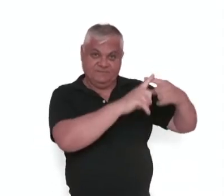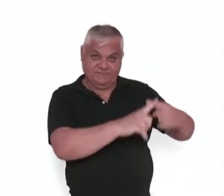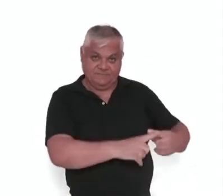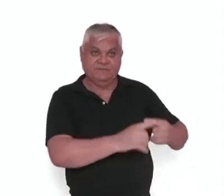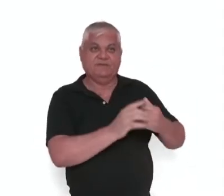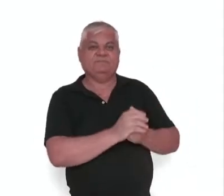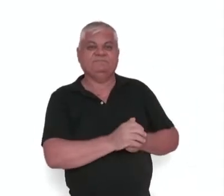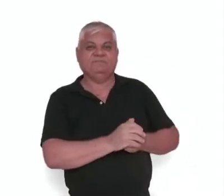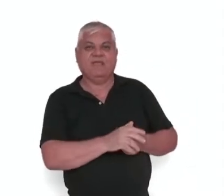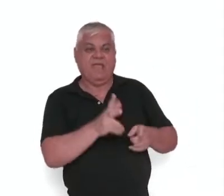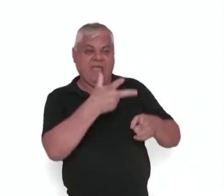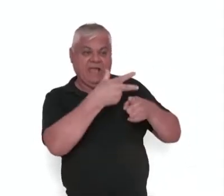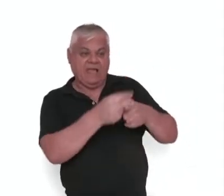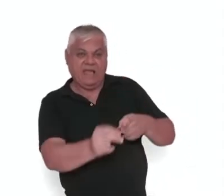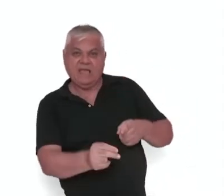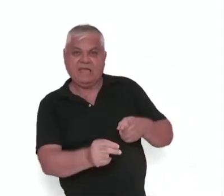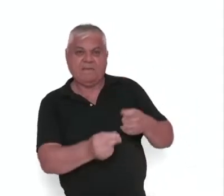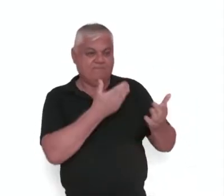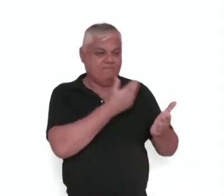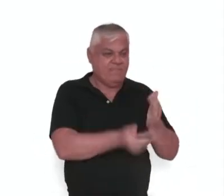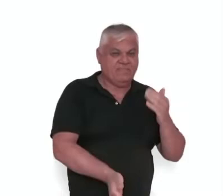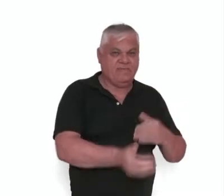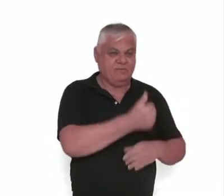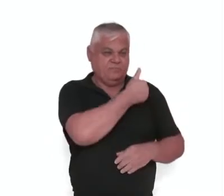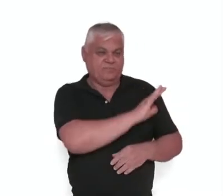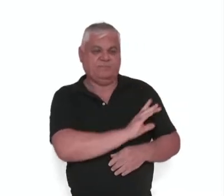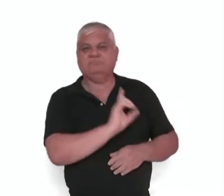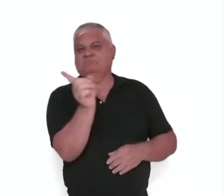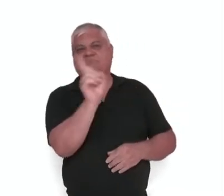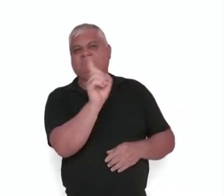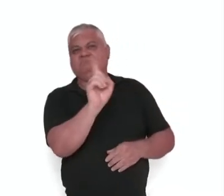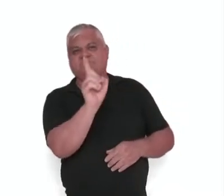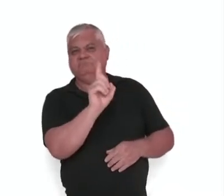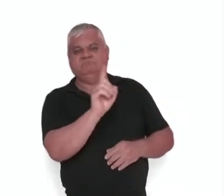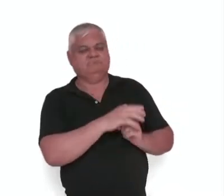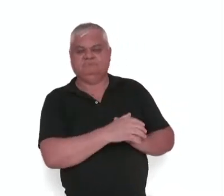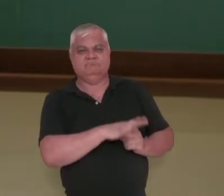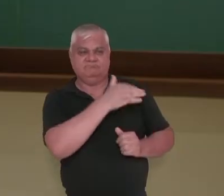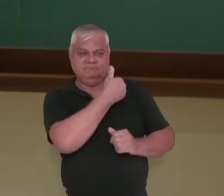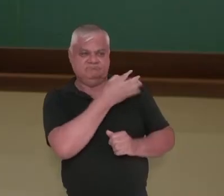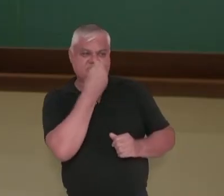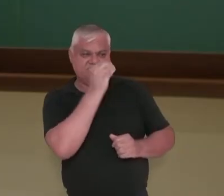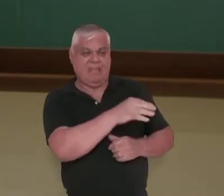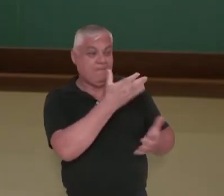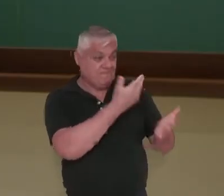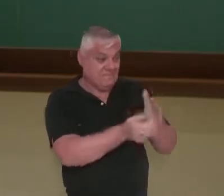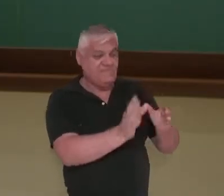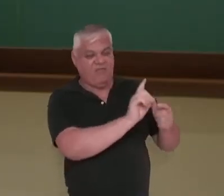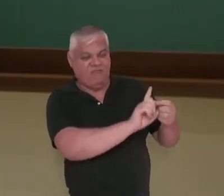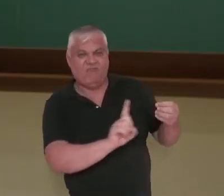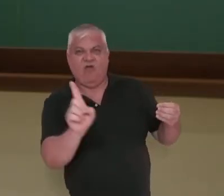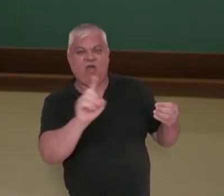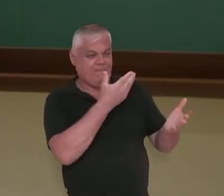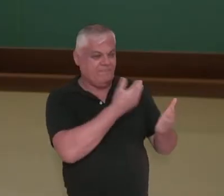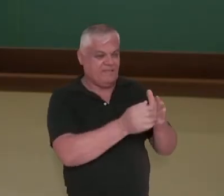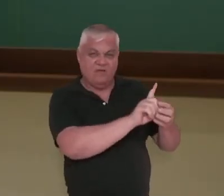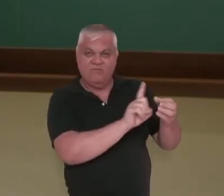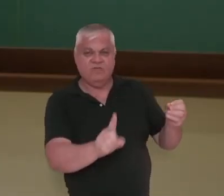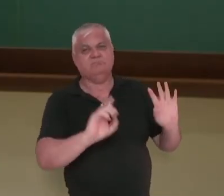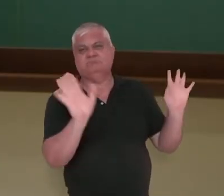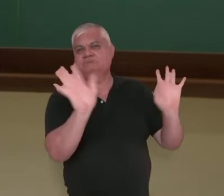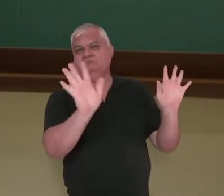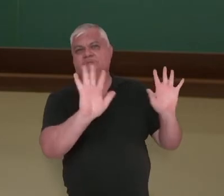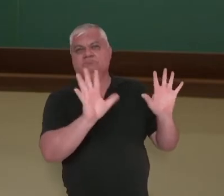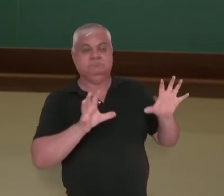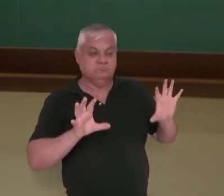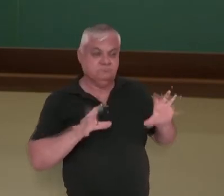do ganhou, fica, perdeu, está excluído, começa a ser deixado de lado. Então, todos jogam, participam ao mesmo tempo, não importa se uma equipe